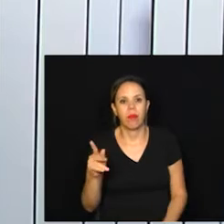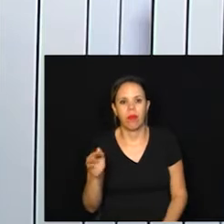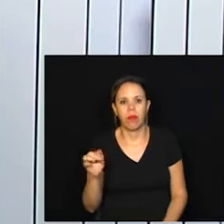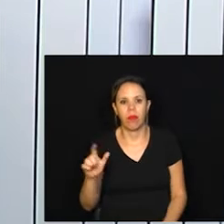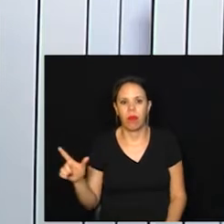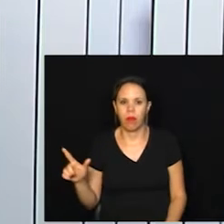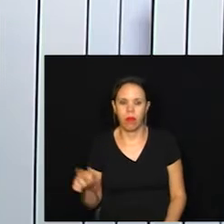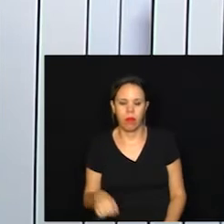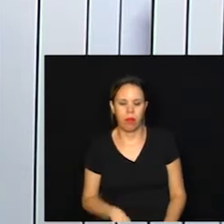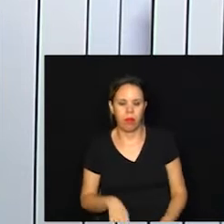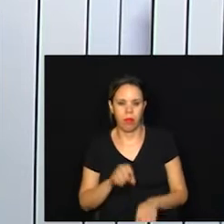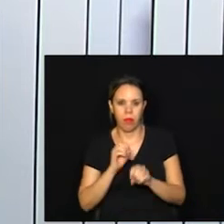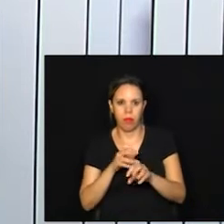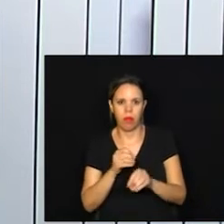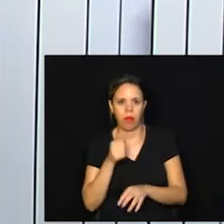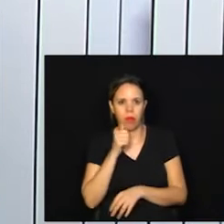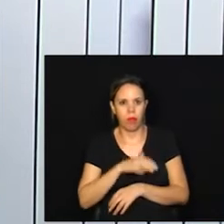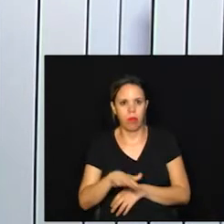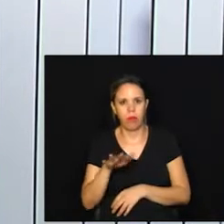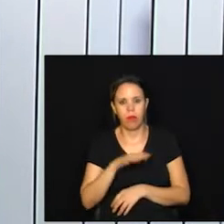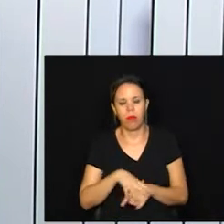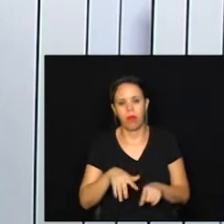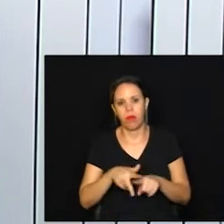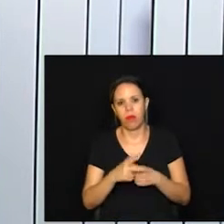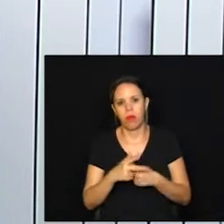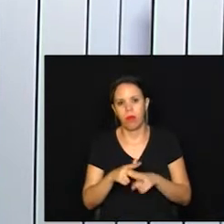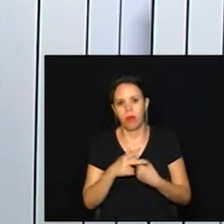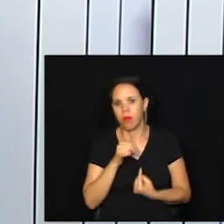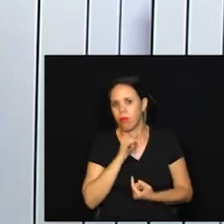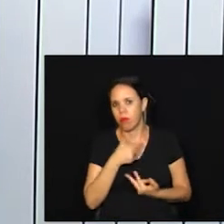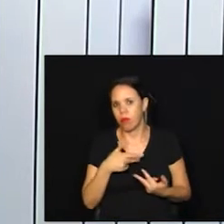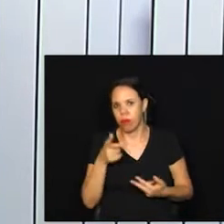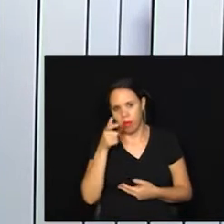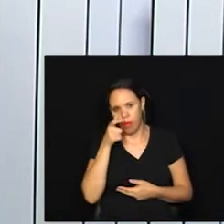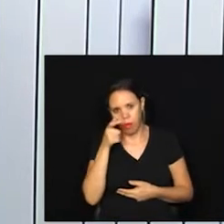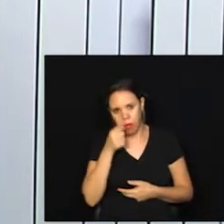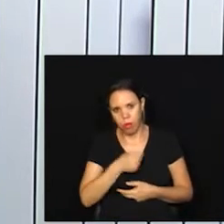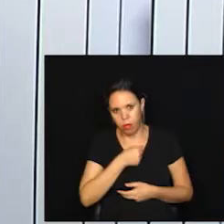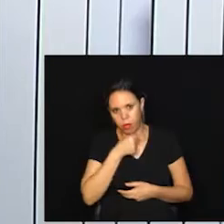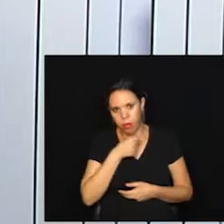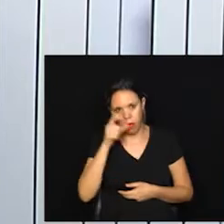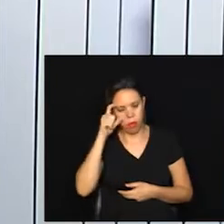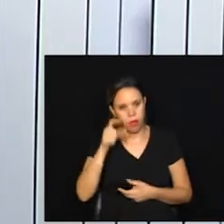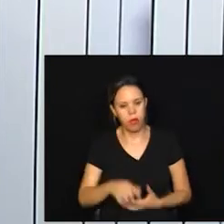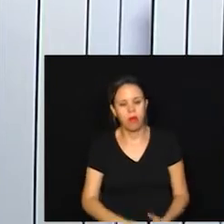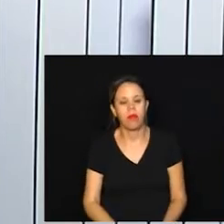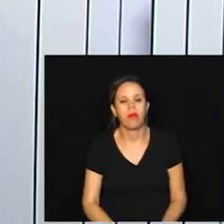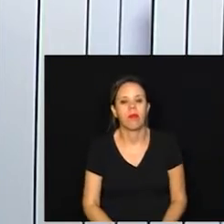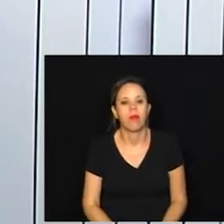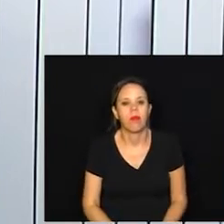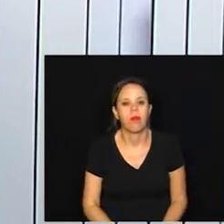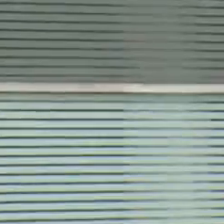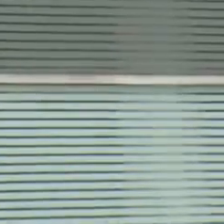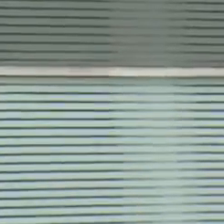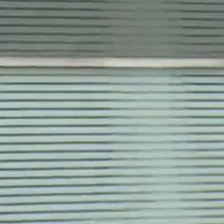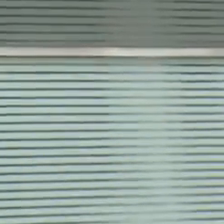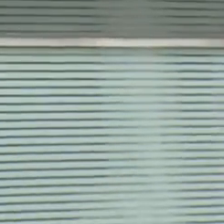e que ensina as mulheres manutenção elétrica. A reportagem é de Michel Amorim.